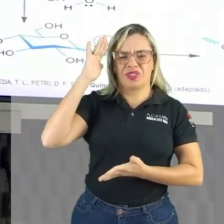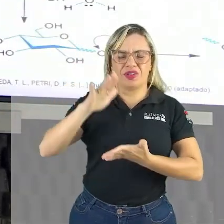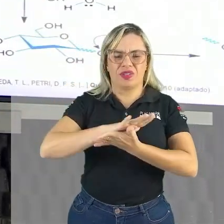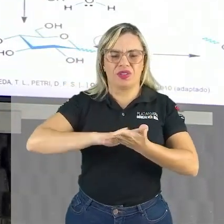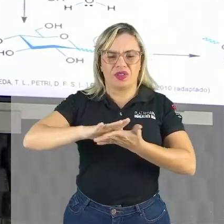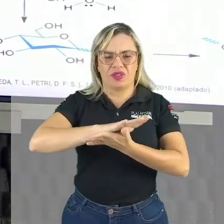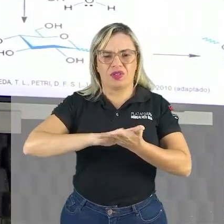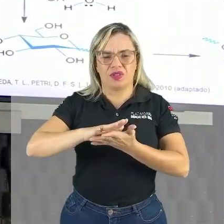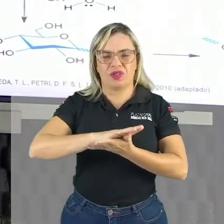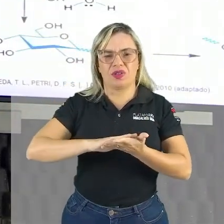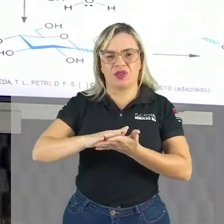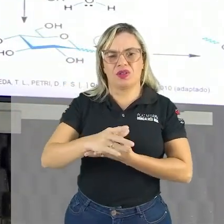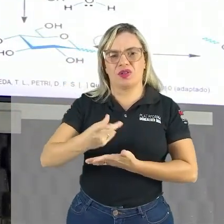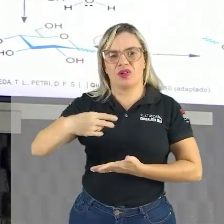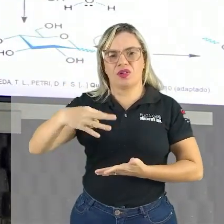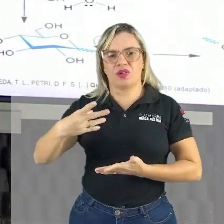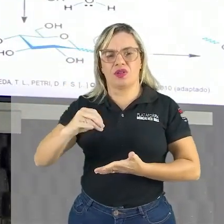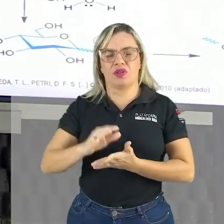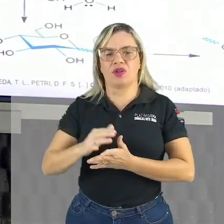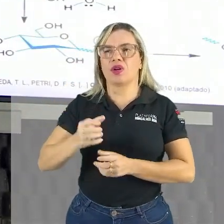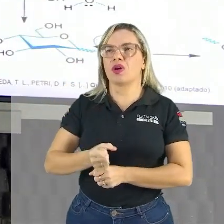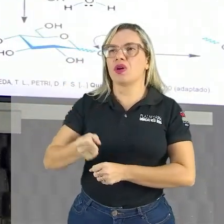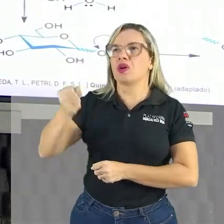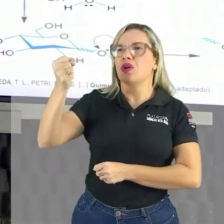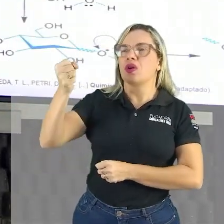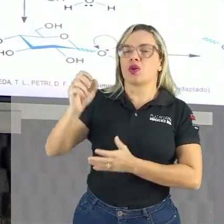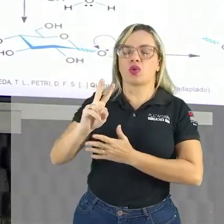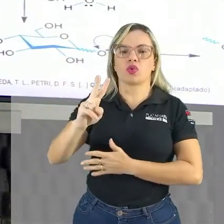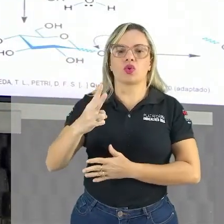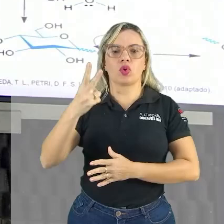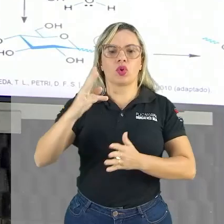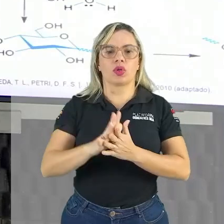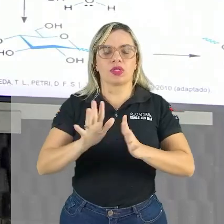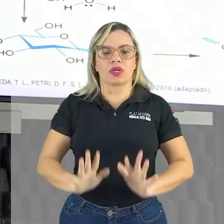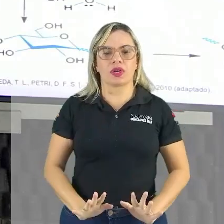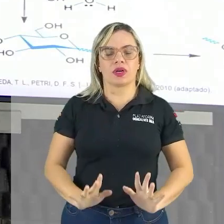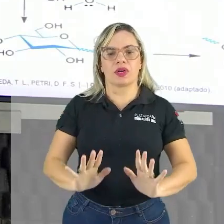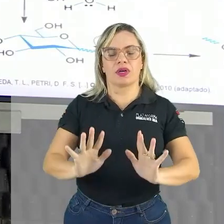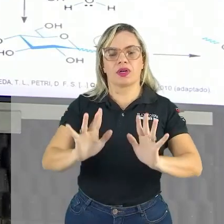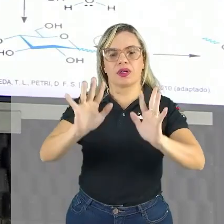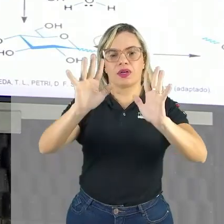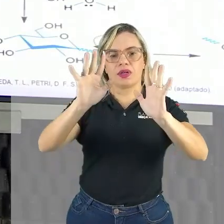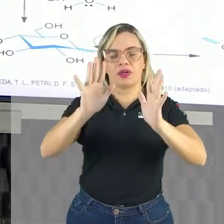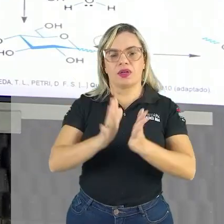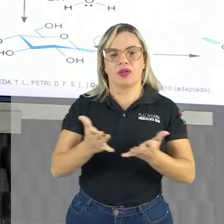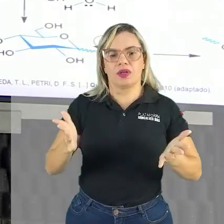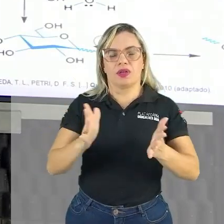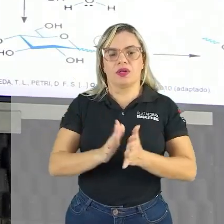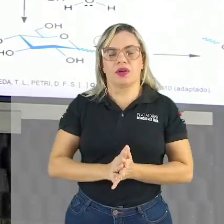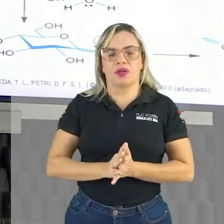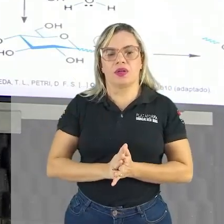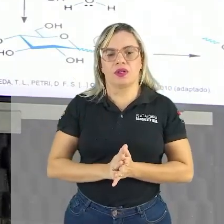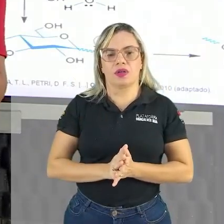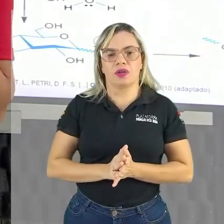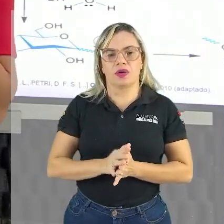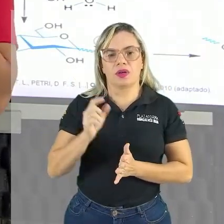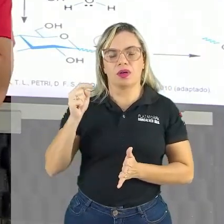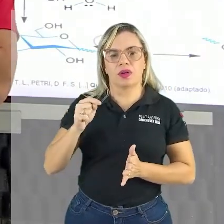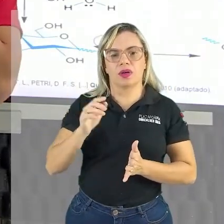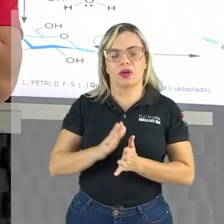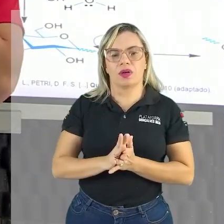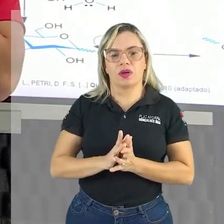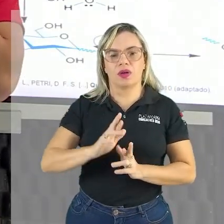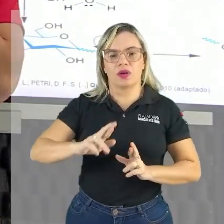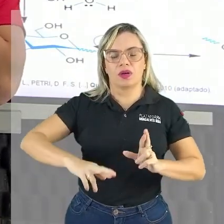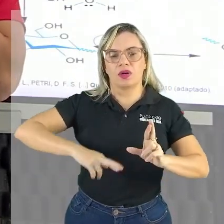Imagina um balão com 2 gases, que são os reagentes. Se eu jogo mais um